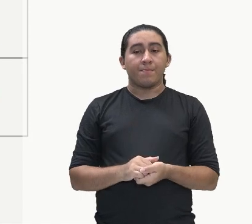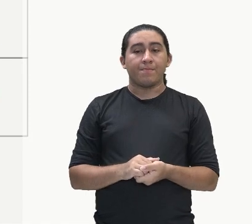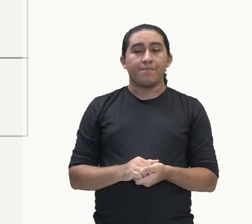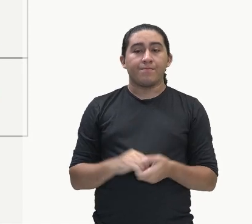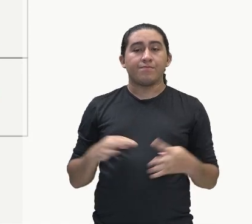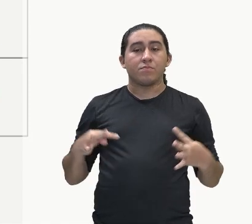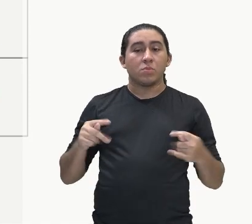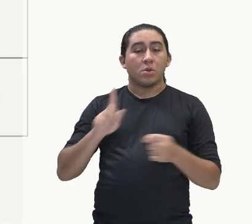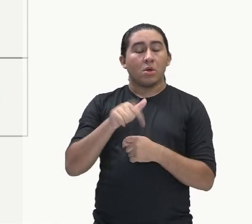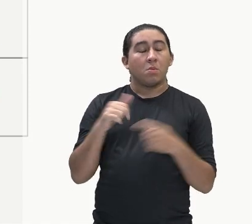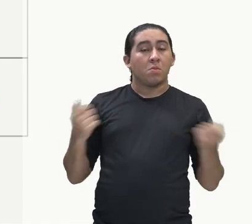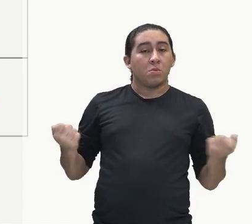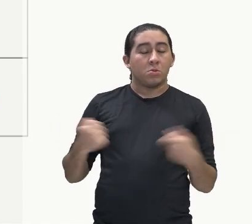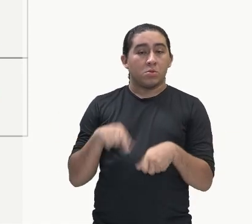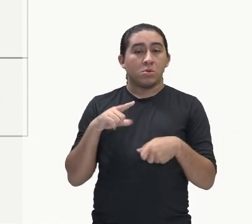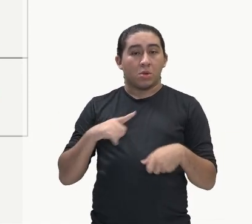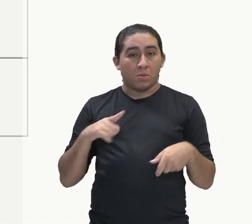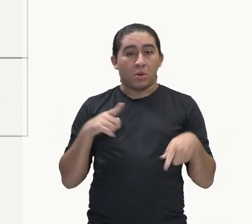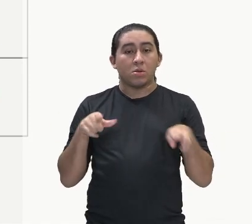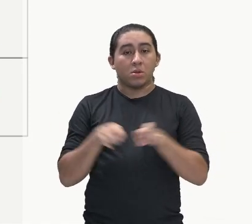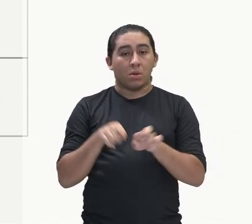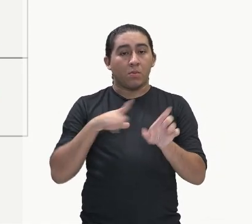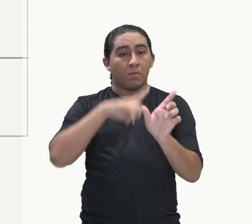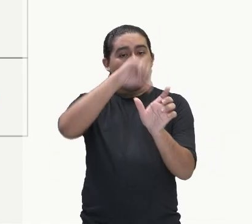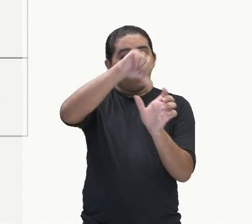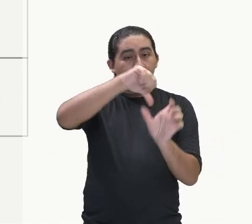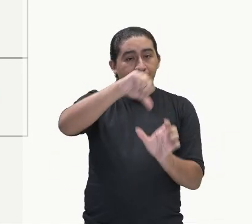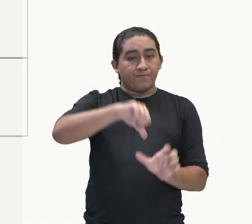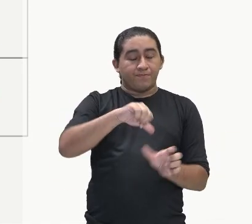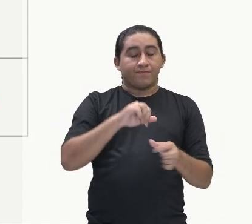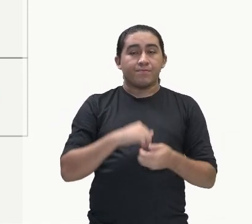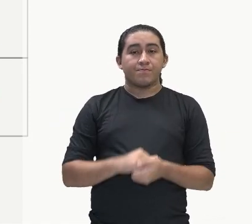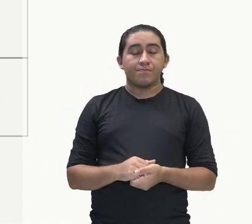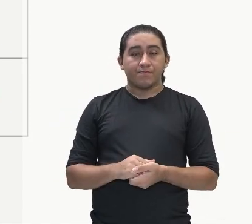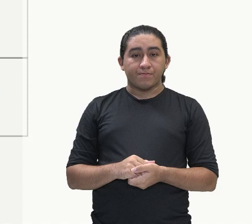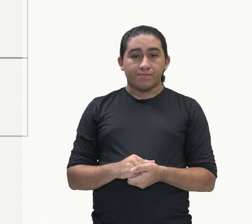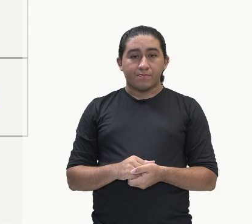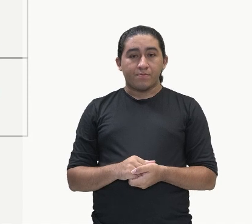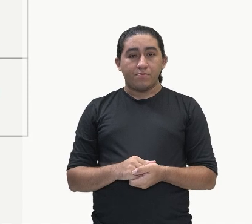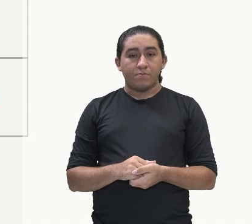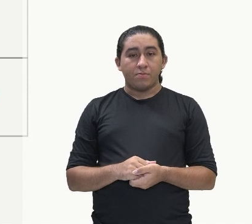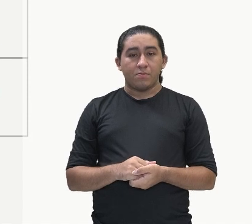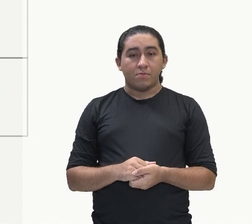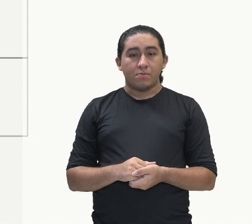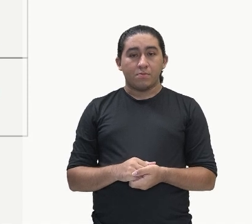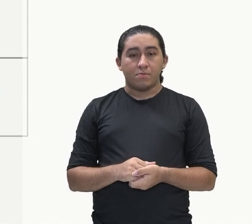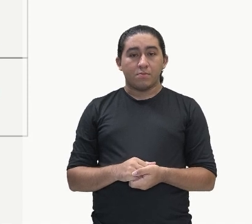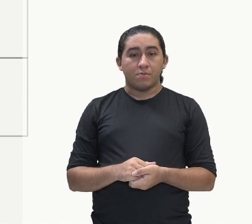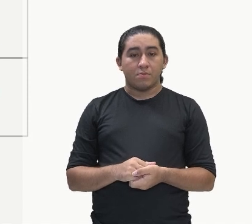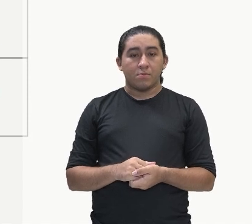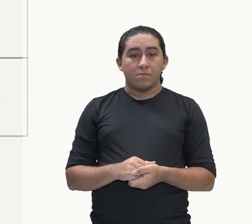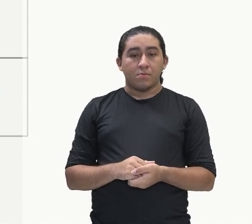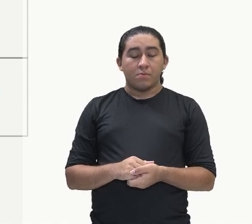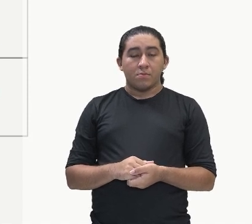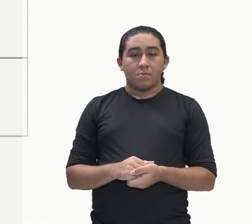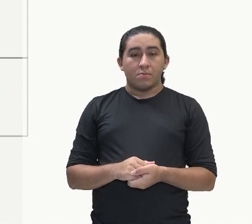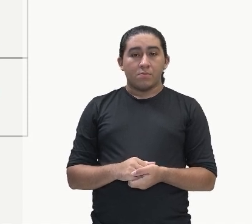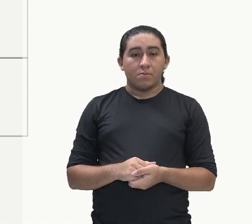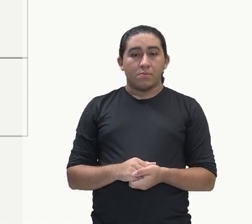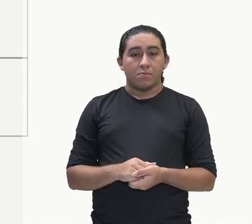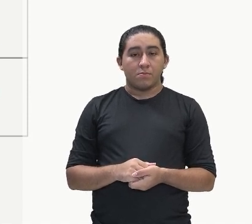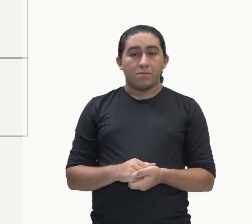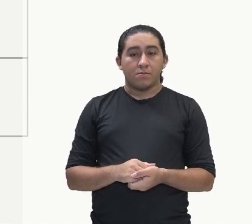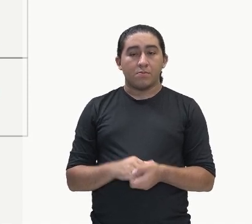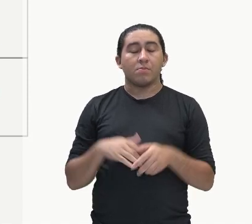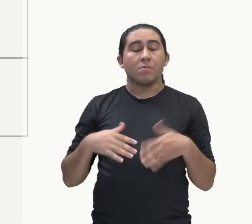ó, pensativo, tudo do pensar, campestre de campo. Então, assim, nós temos